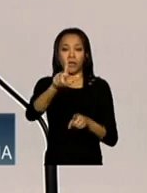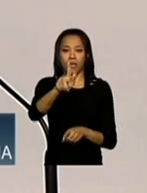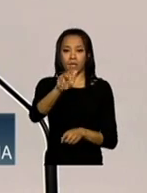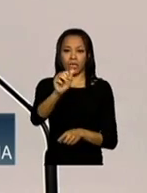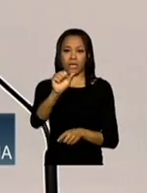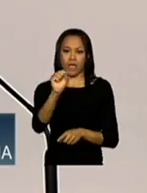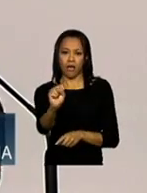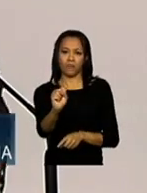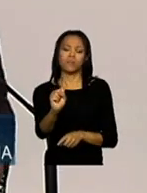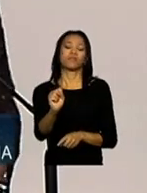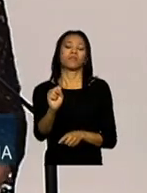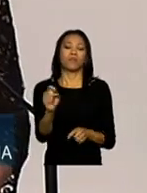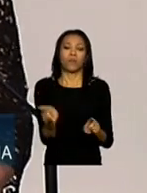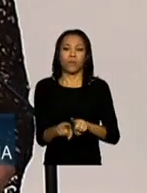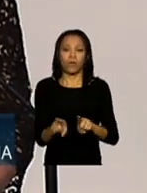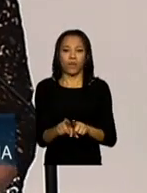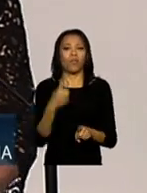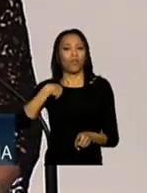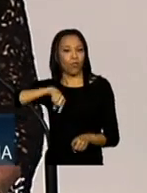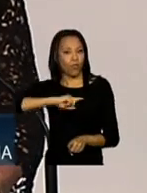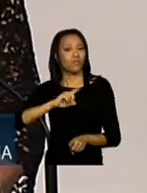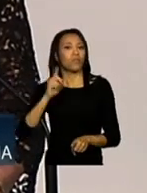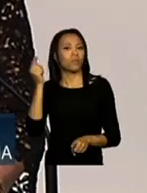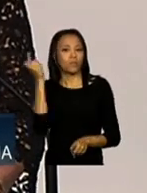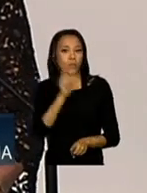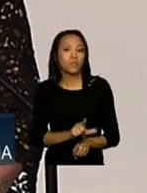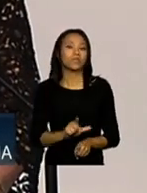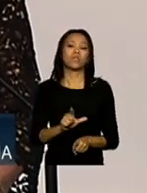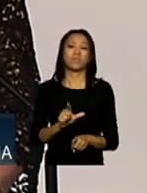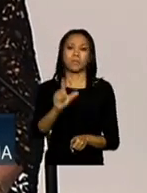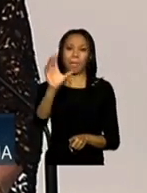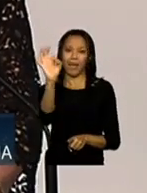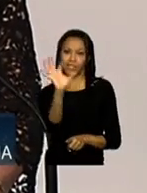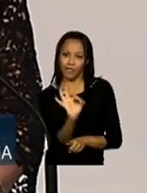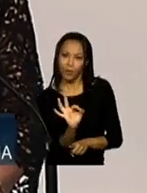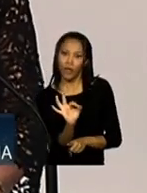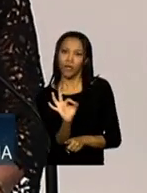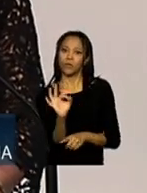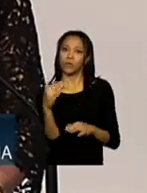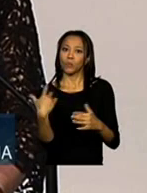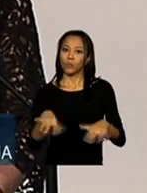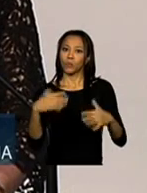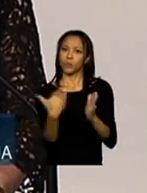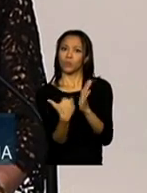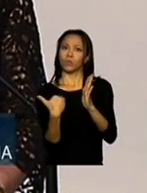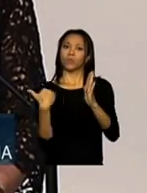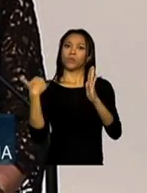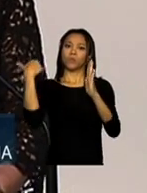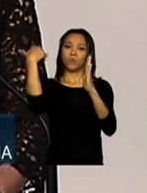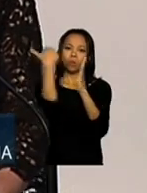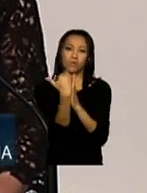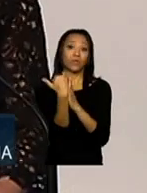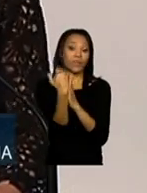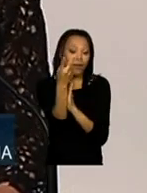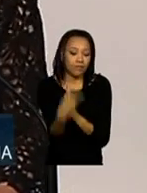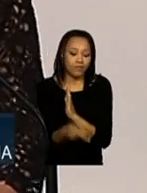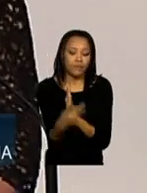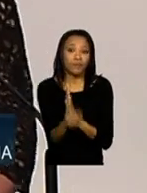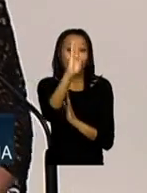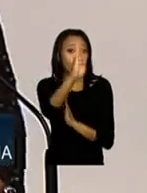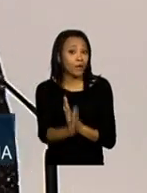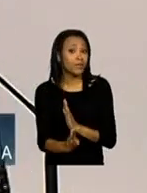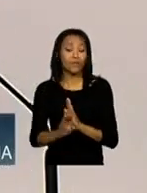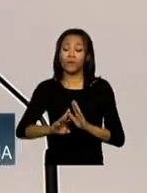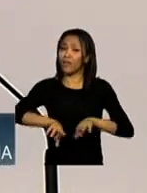pois praticaremos percentuais elevados de conteúdo nacional em todos os bens